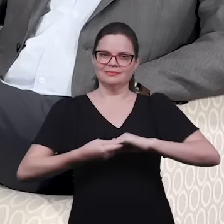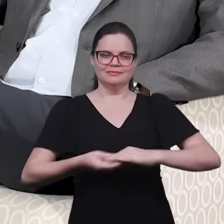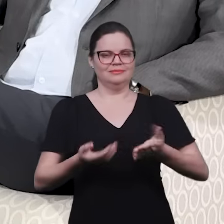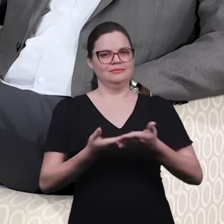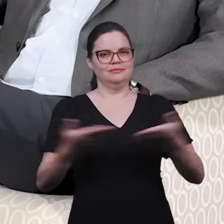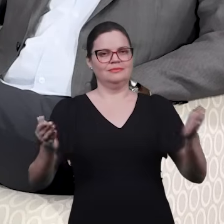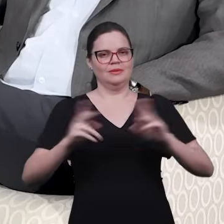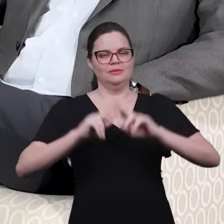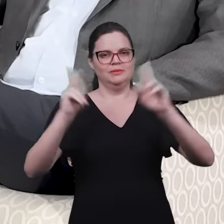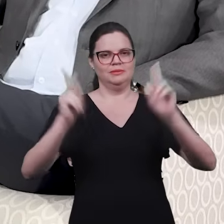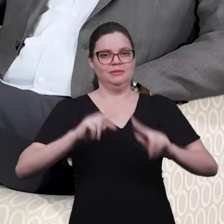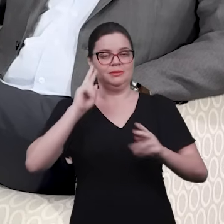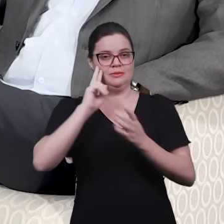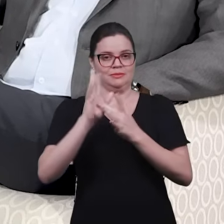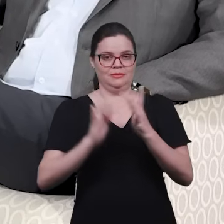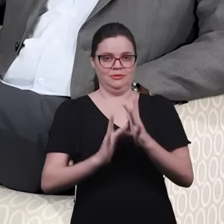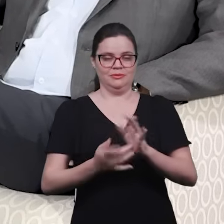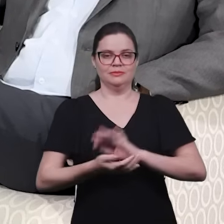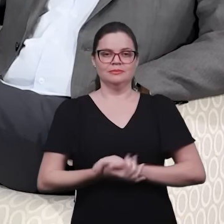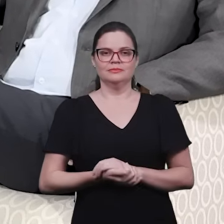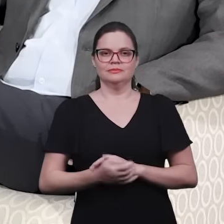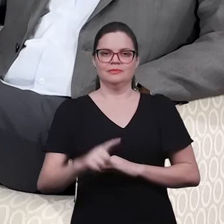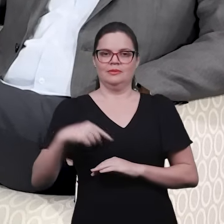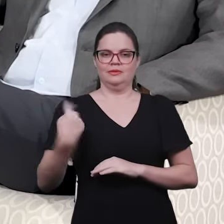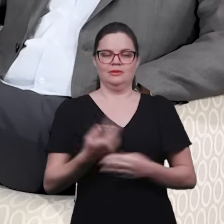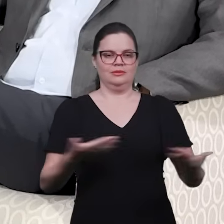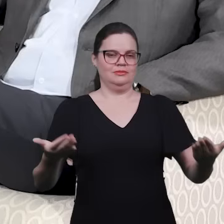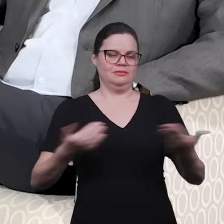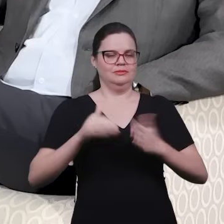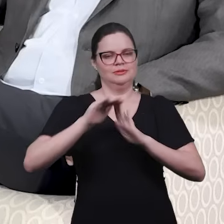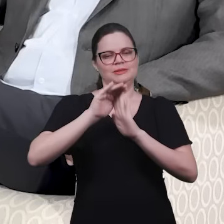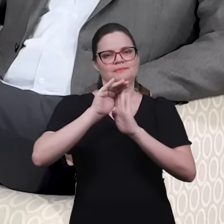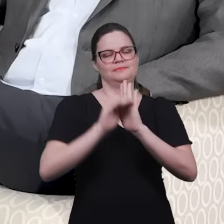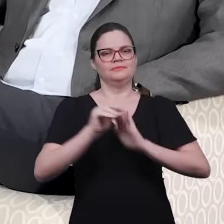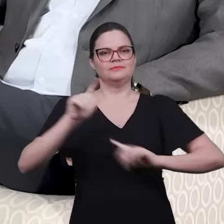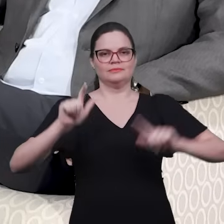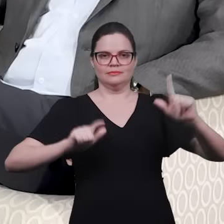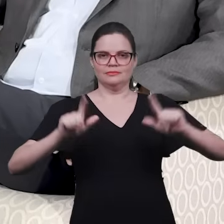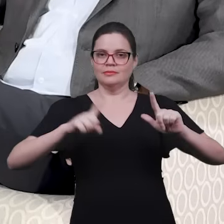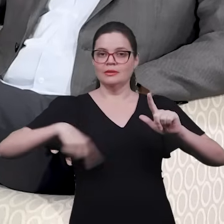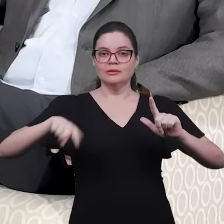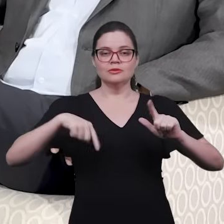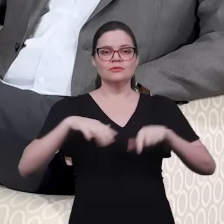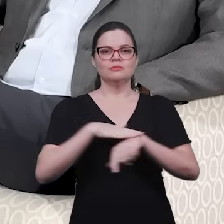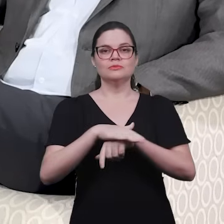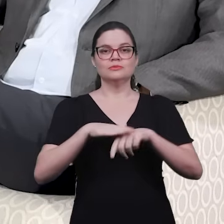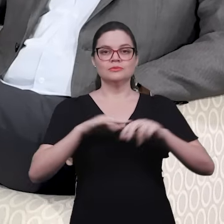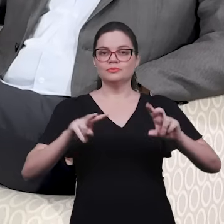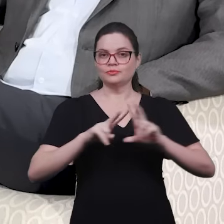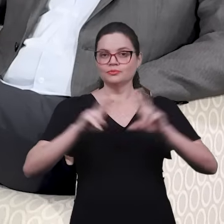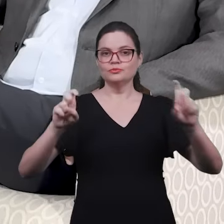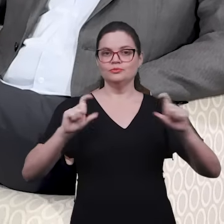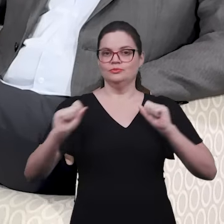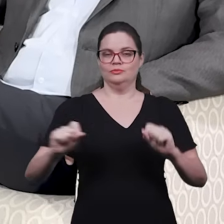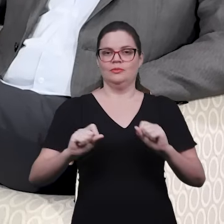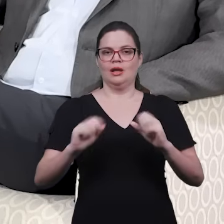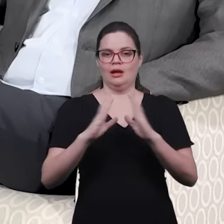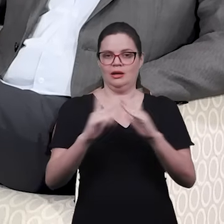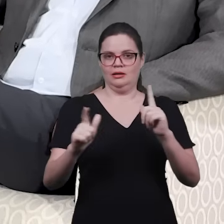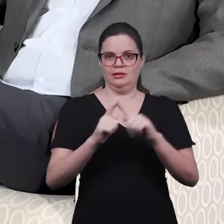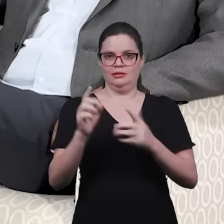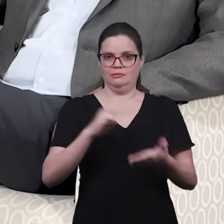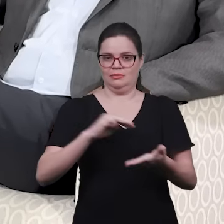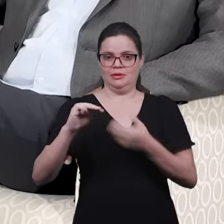A todos, a paz do Senhor Jesus. Estamos no programa onde vamos falar sobre a